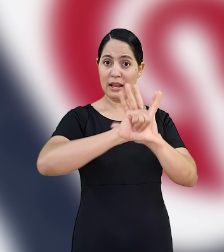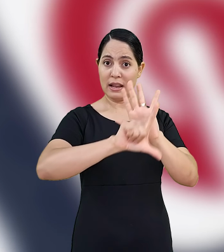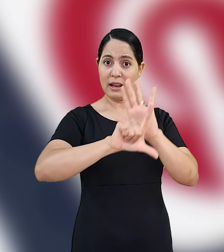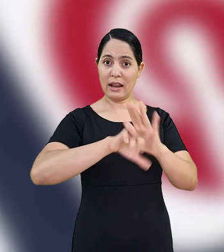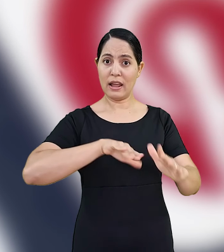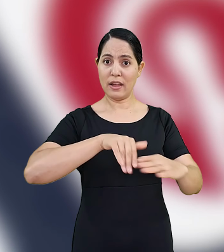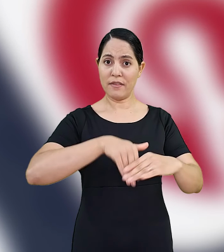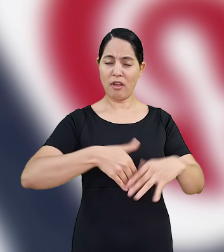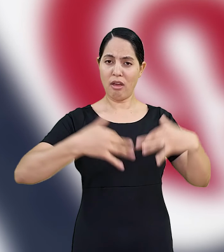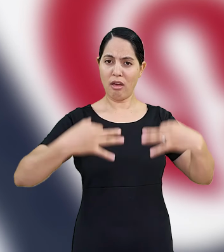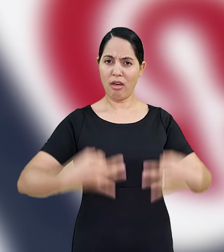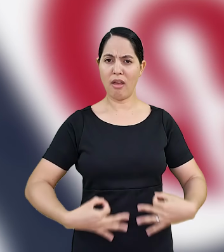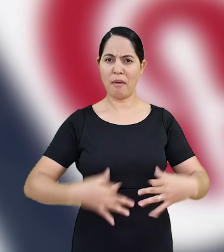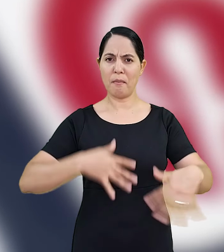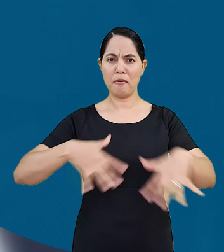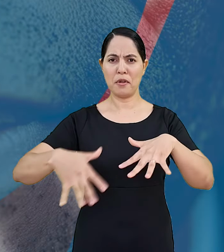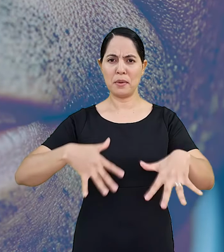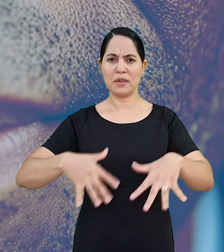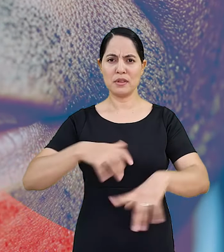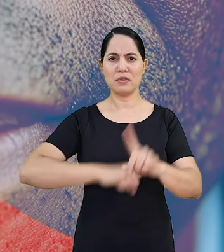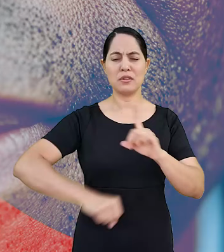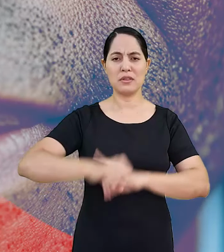da mobilização popular.